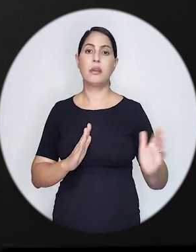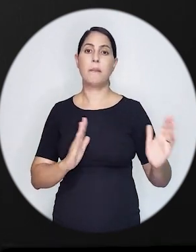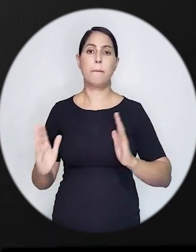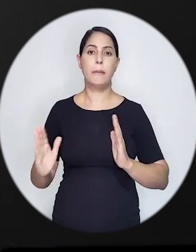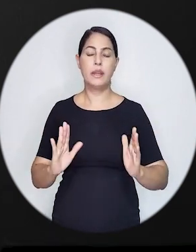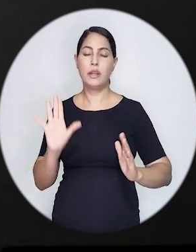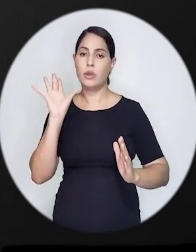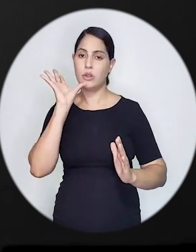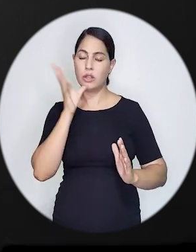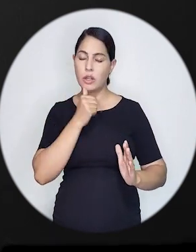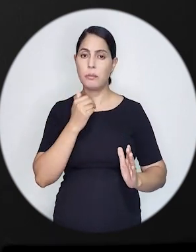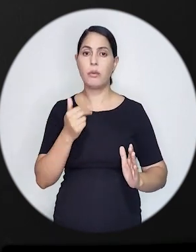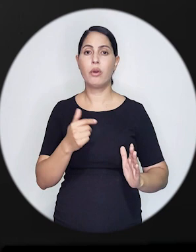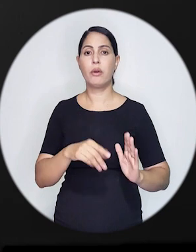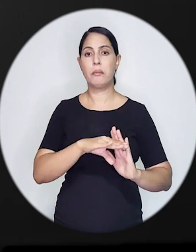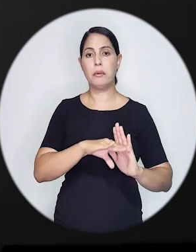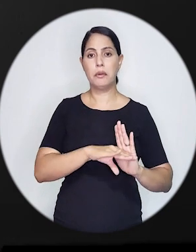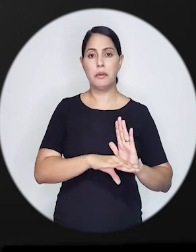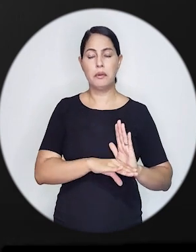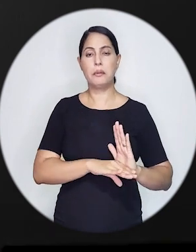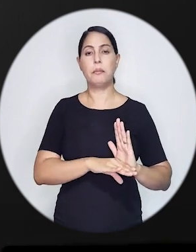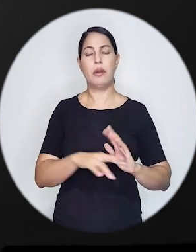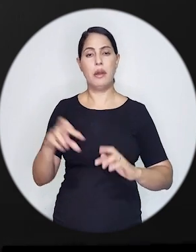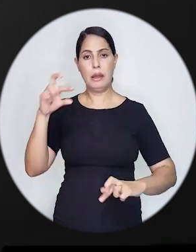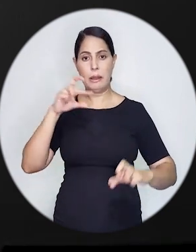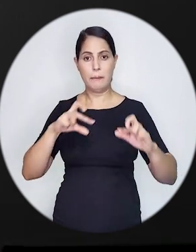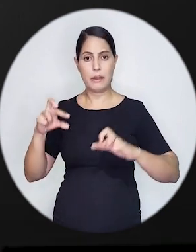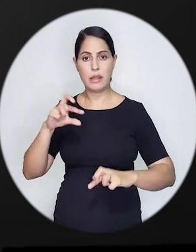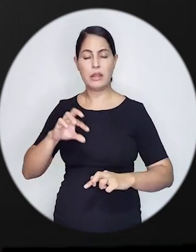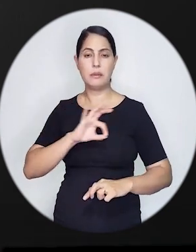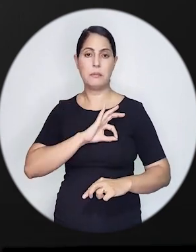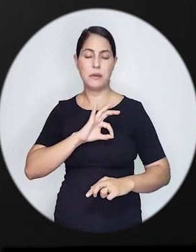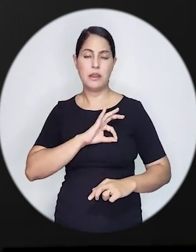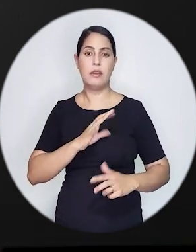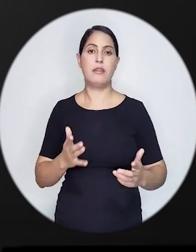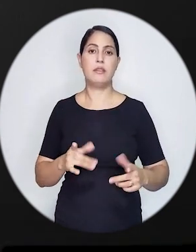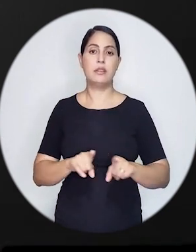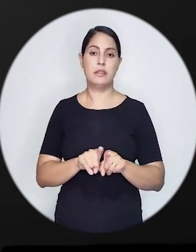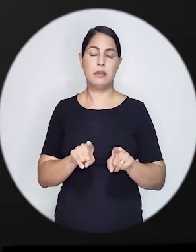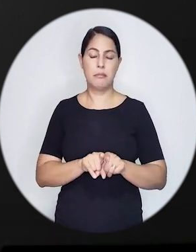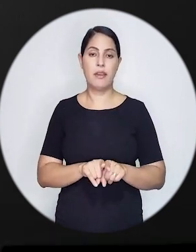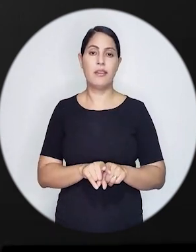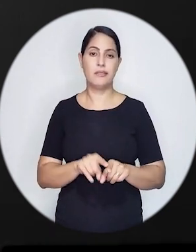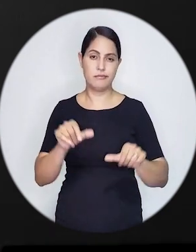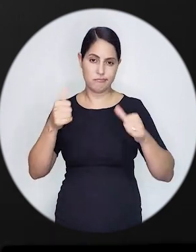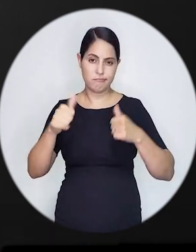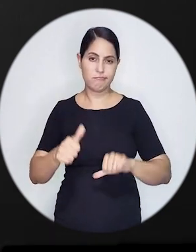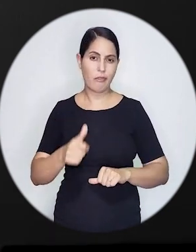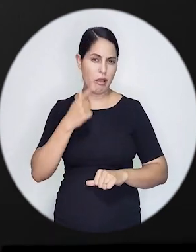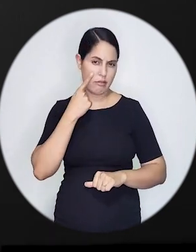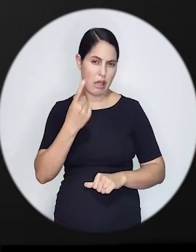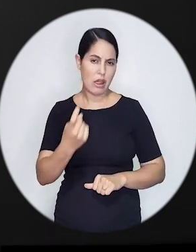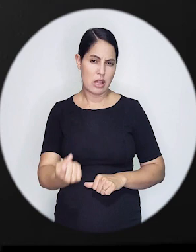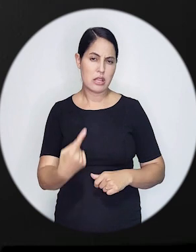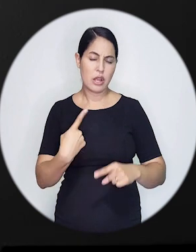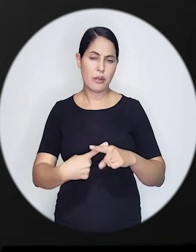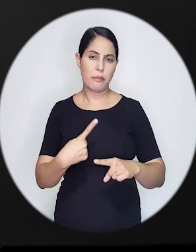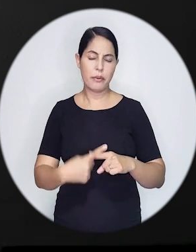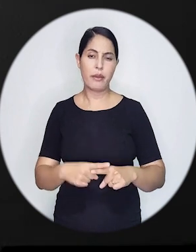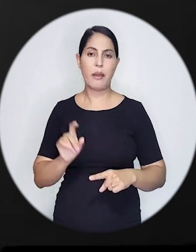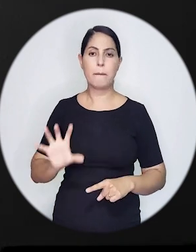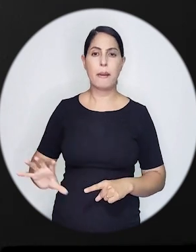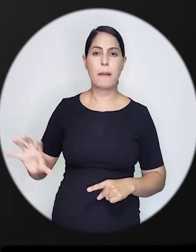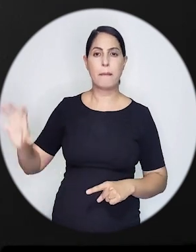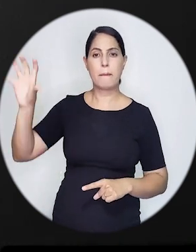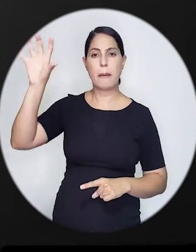exemplo, períodos e demoras de agendamento de perícia, de implementação de benefício. E esses números são interessantes porque